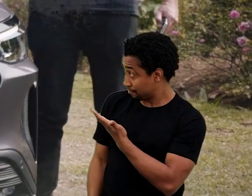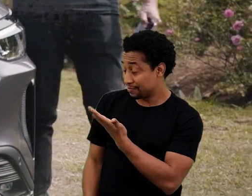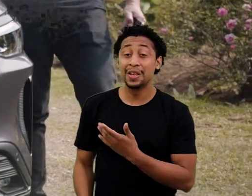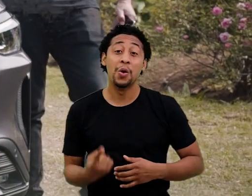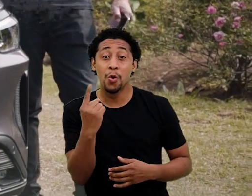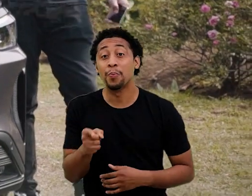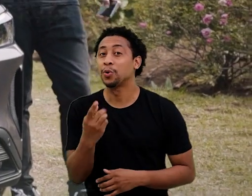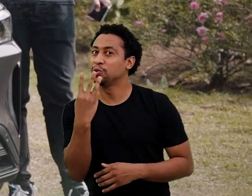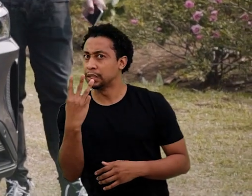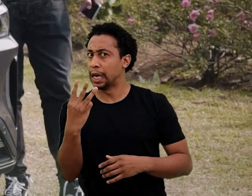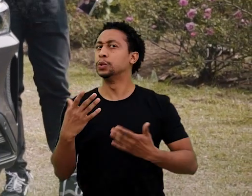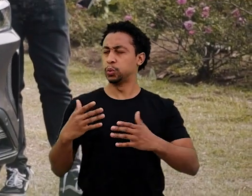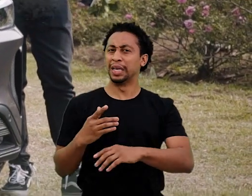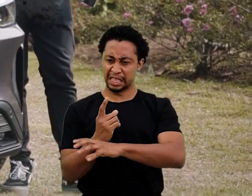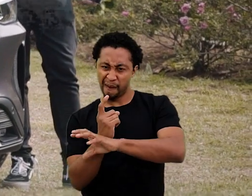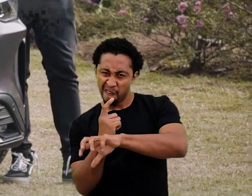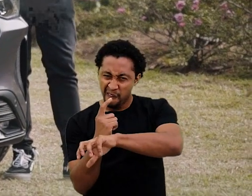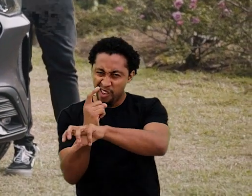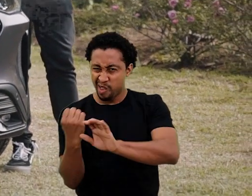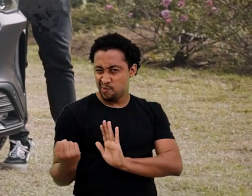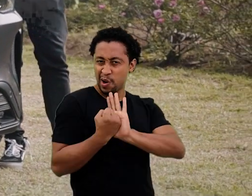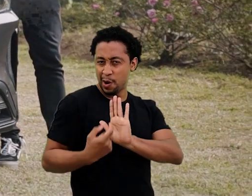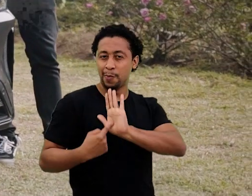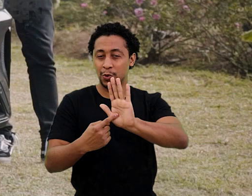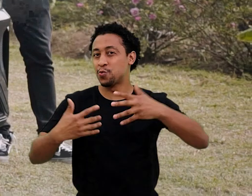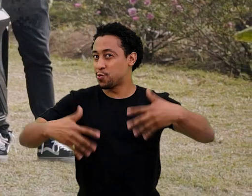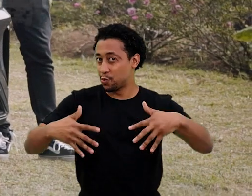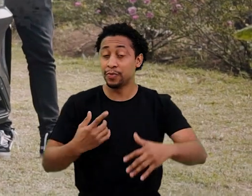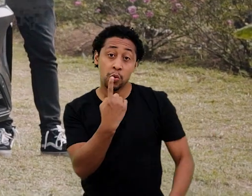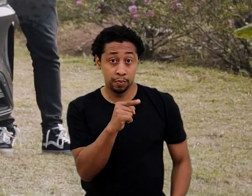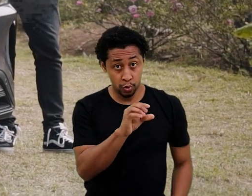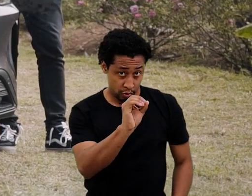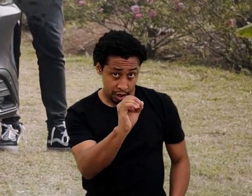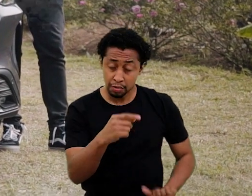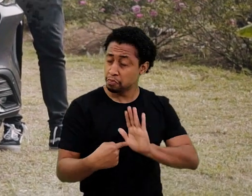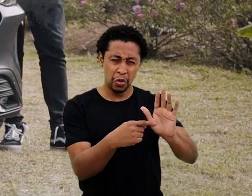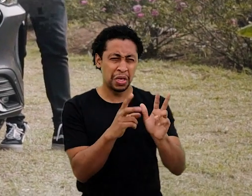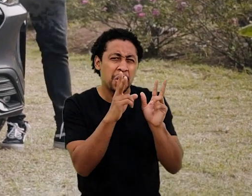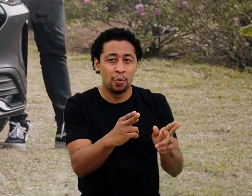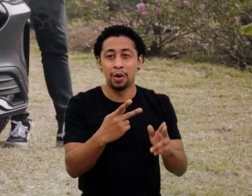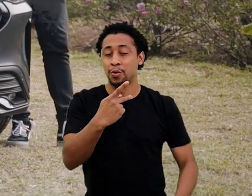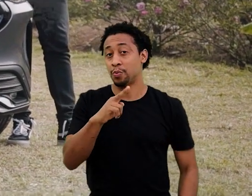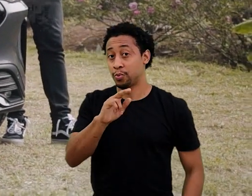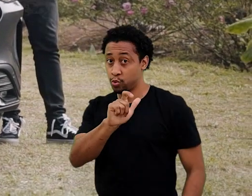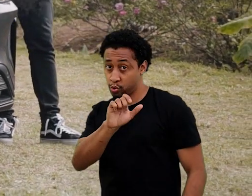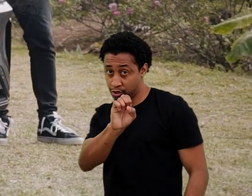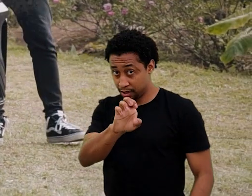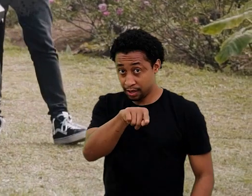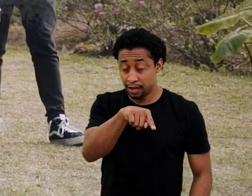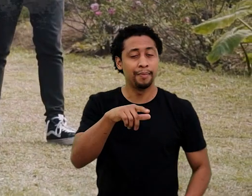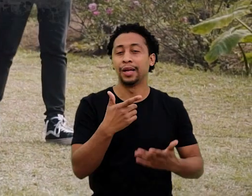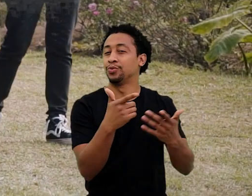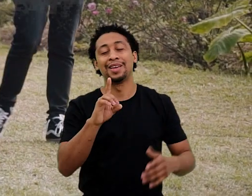Abarth Limited Edition, tá? As versões 1.0 replicam o que a gente tem no Pulse, só que sem a versão Drive, então já